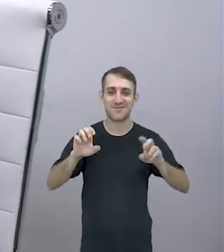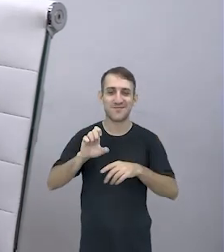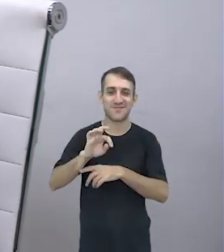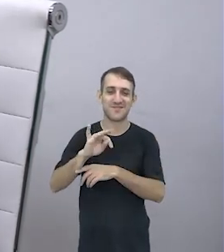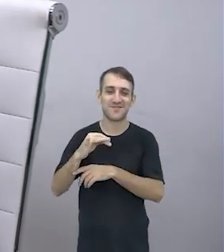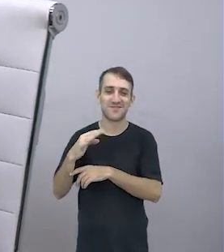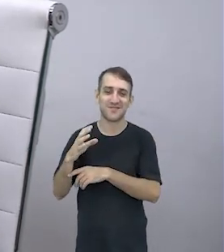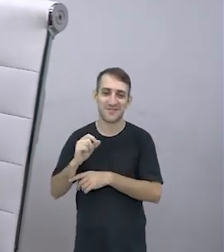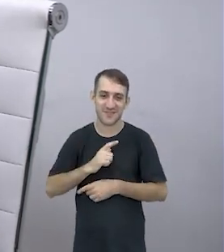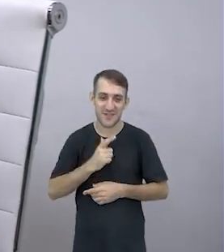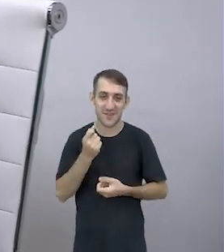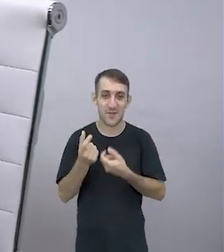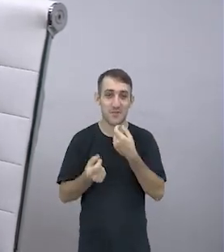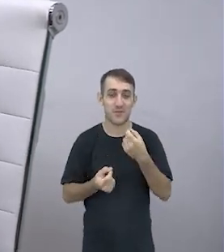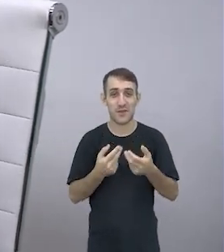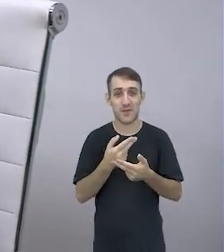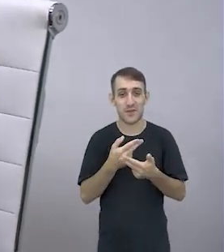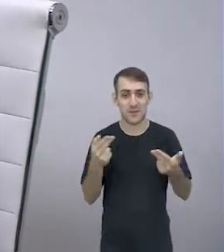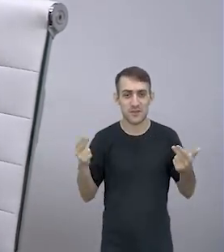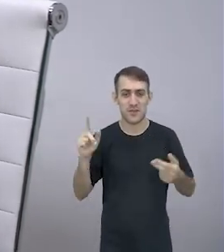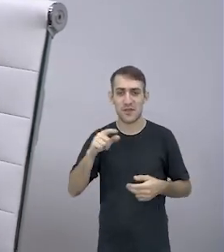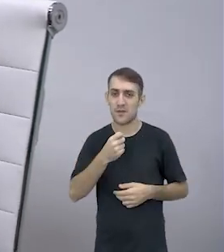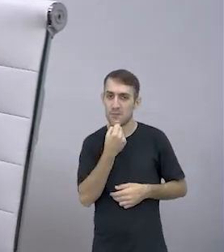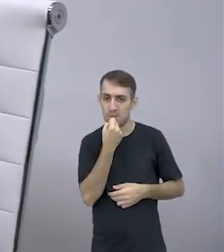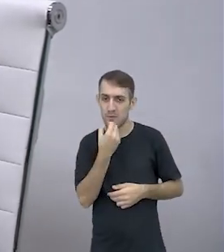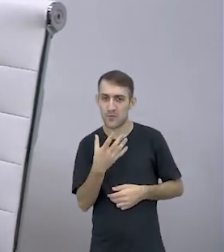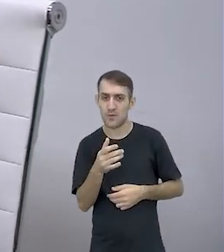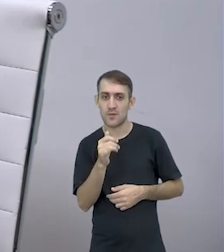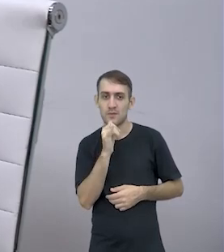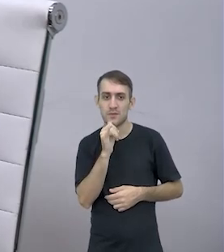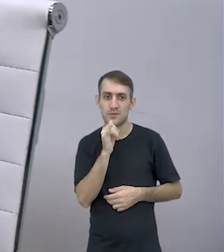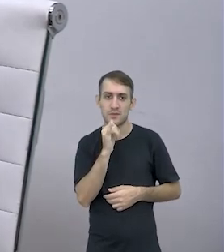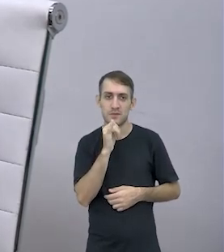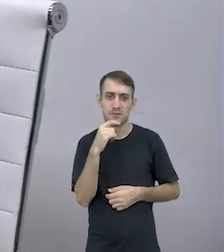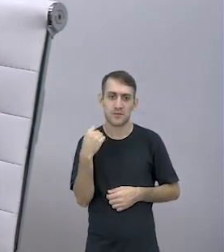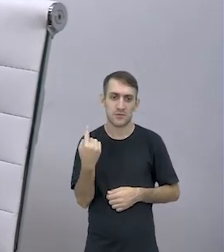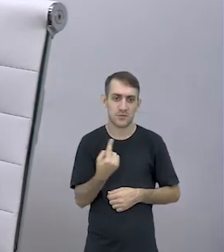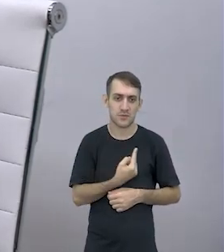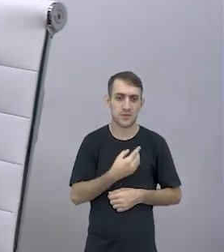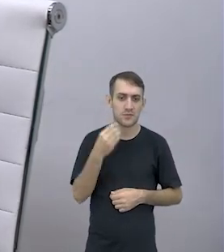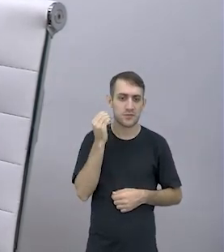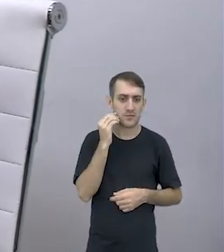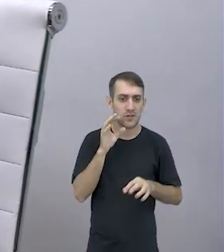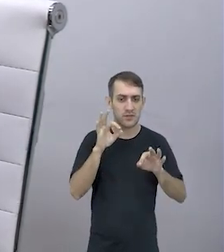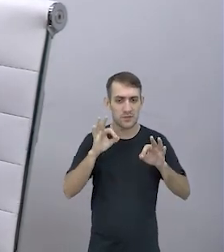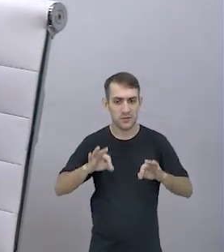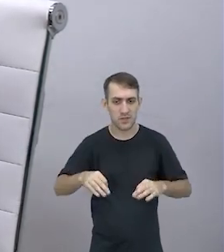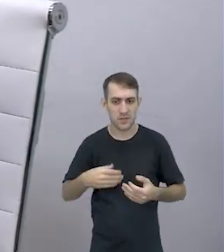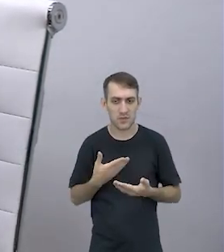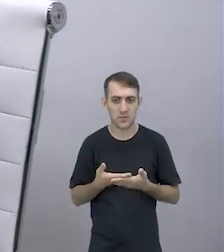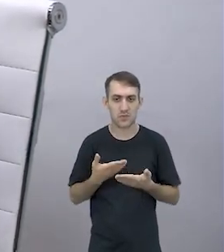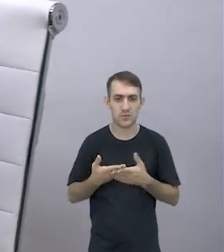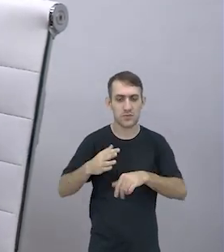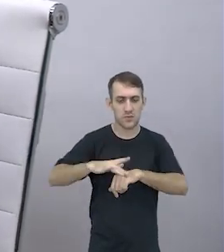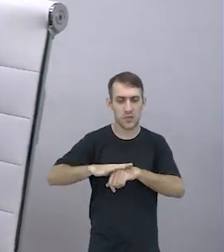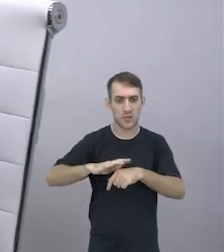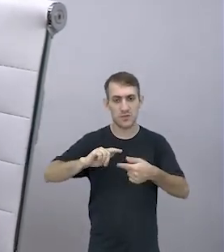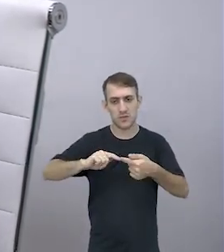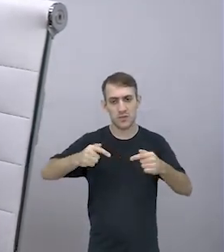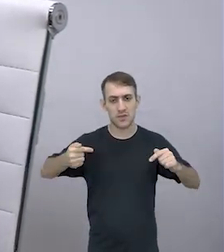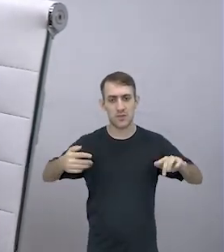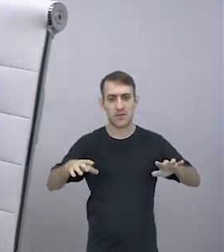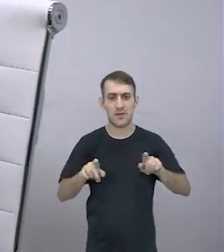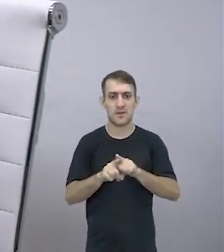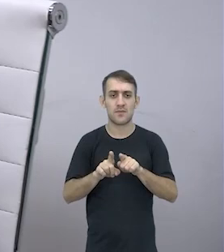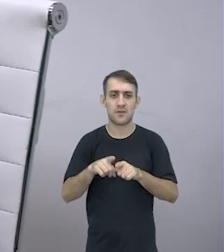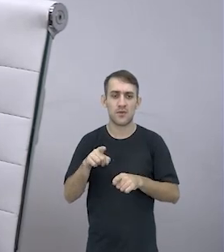algumas coisas são boas, assim, na tentativa de acertar seu estudo das doenças genéticas, mas outras também a gente fica